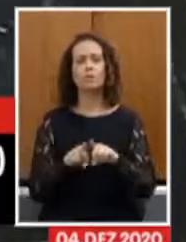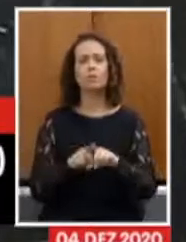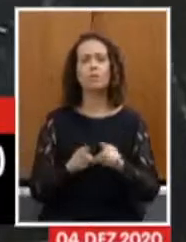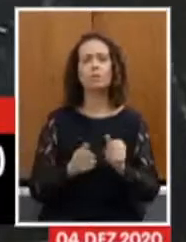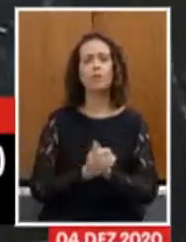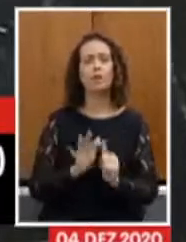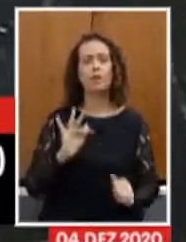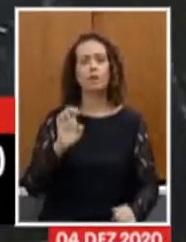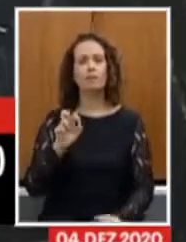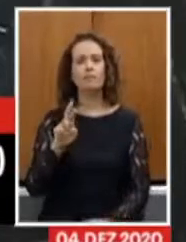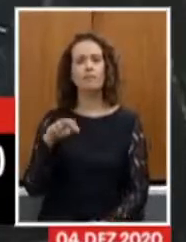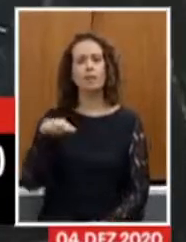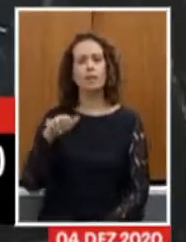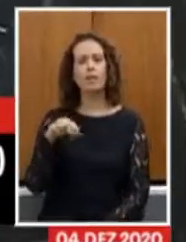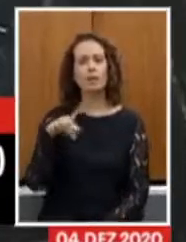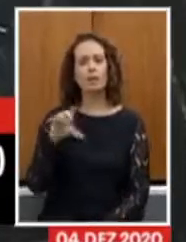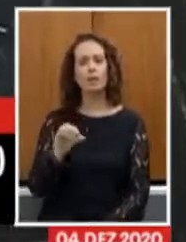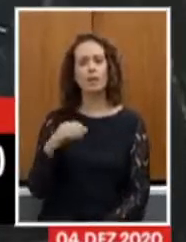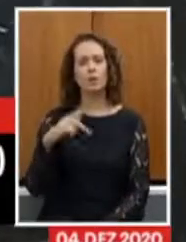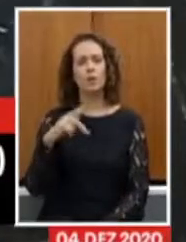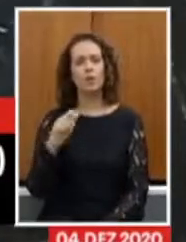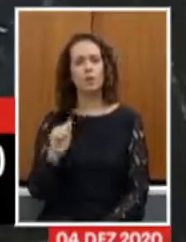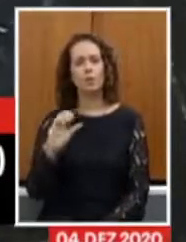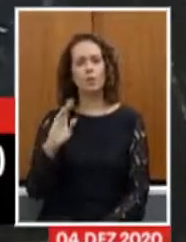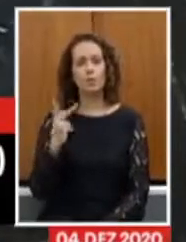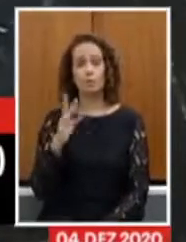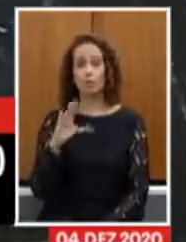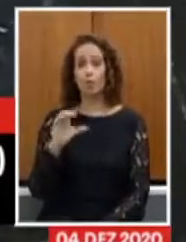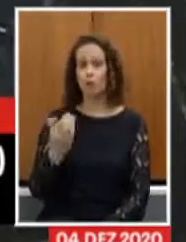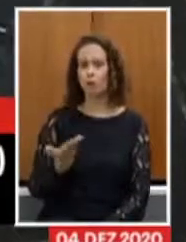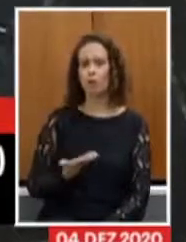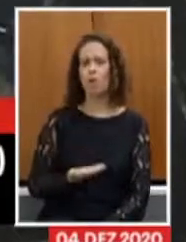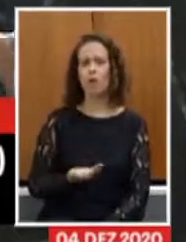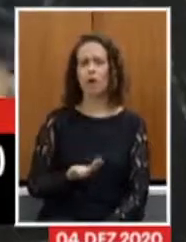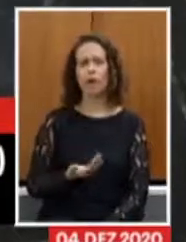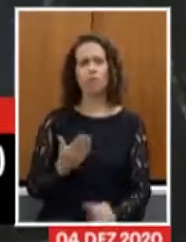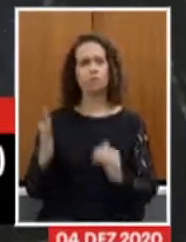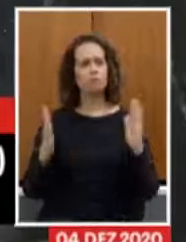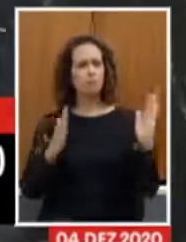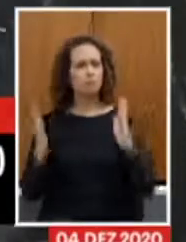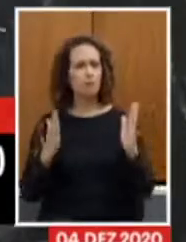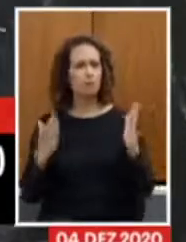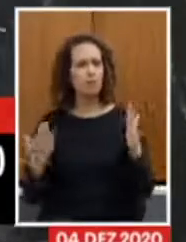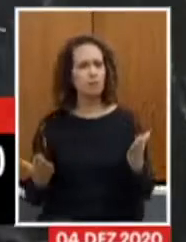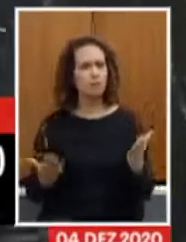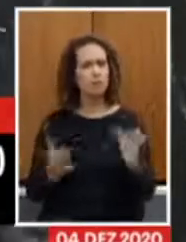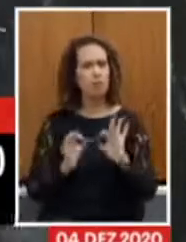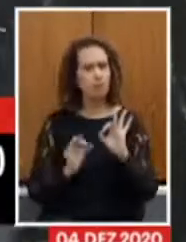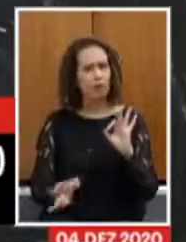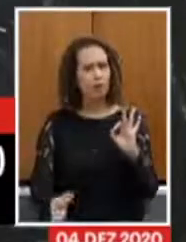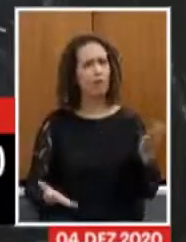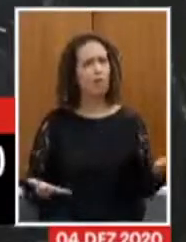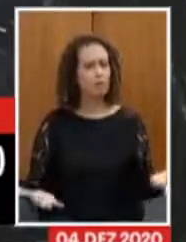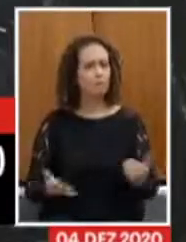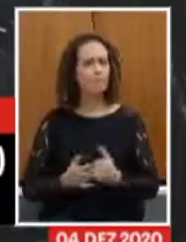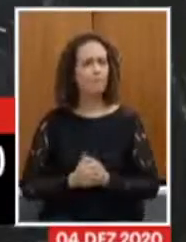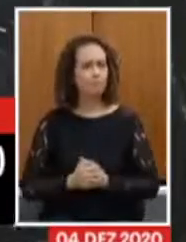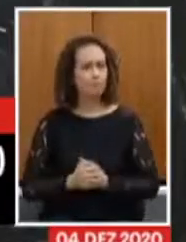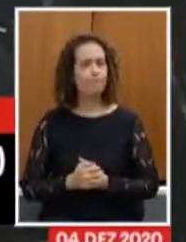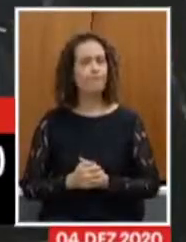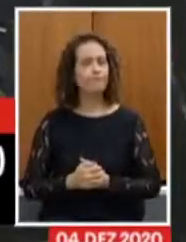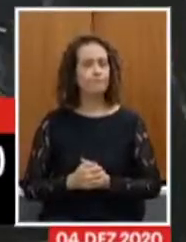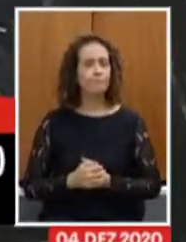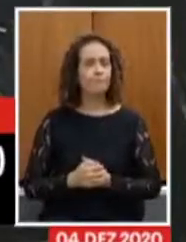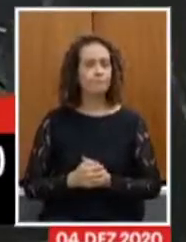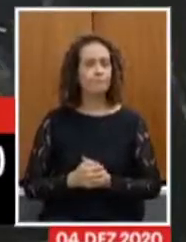Fernando Pacheco, deputado André, foi um bom tempo, não foi assim dois dias, não, foi um bom tempo, e